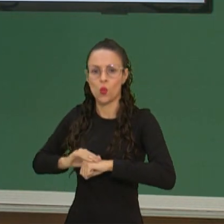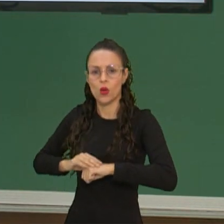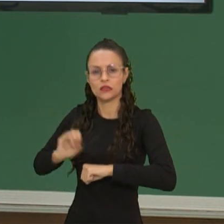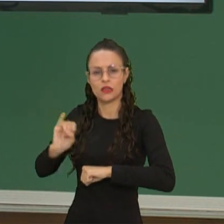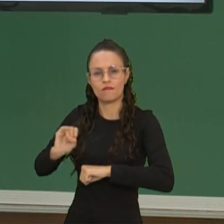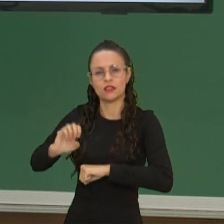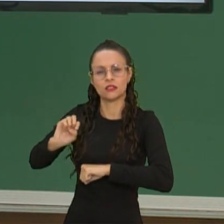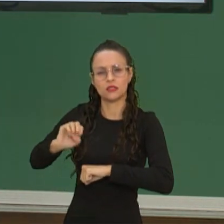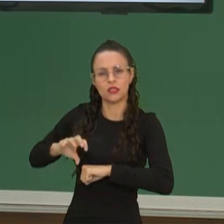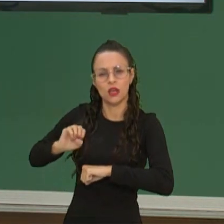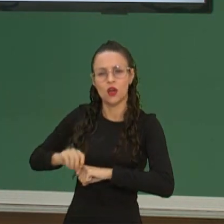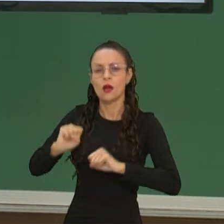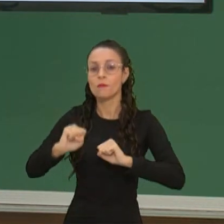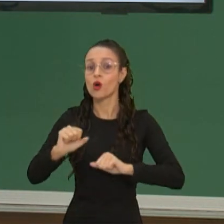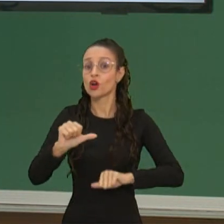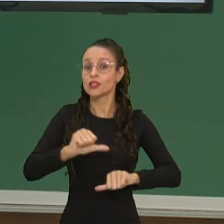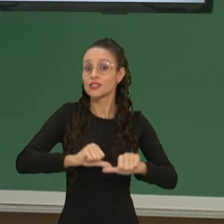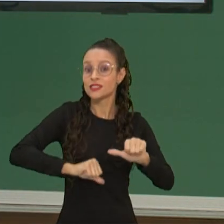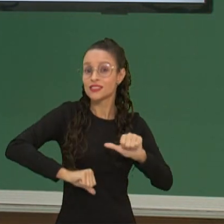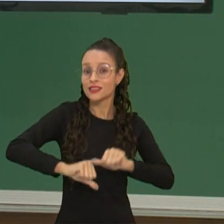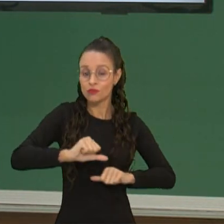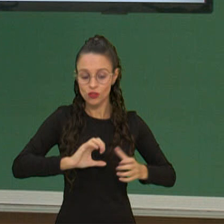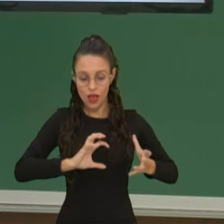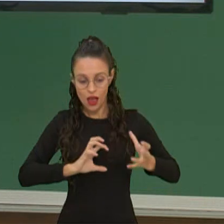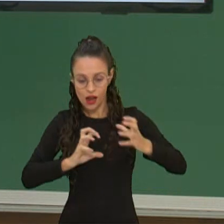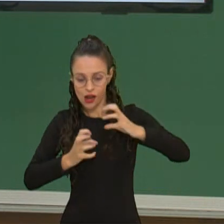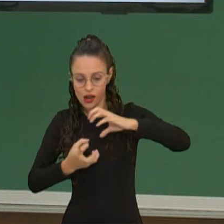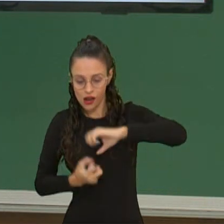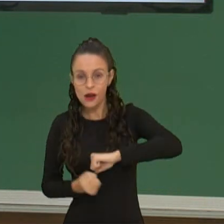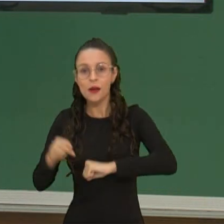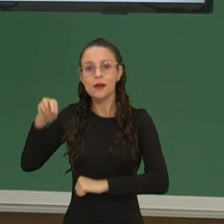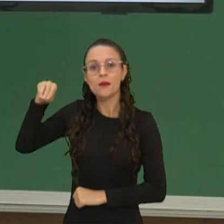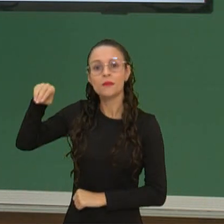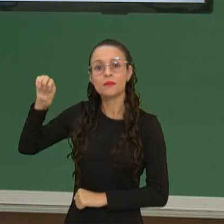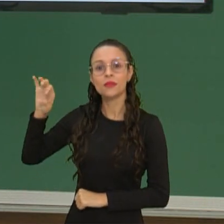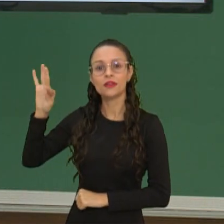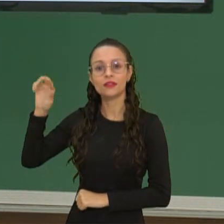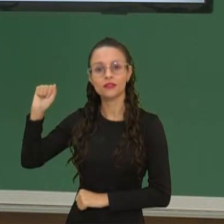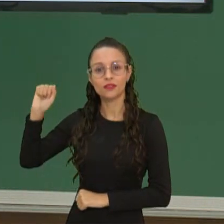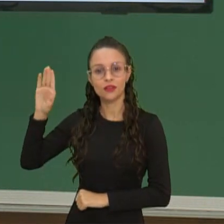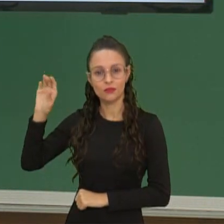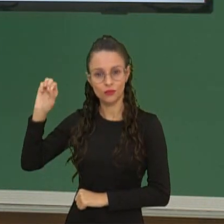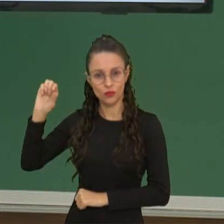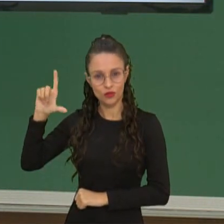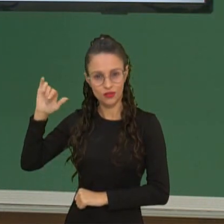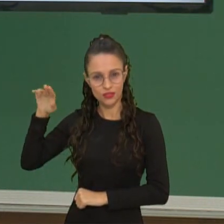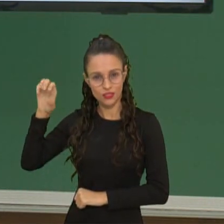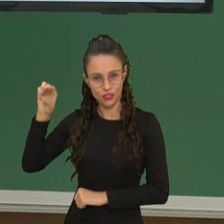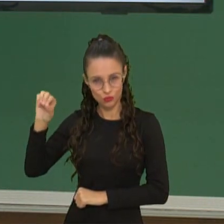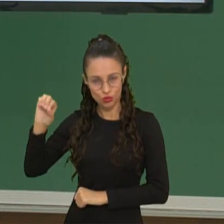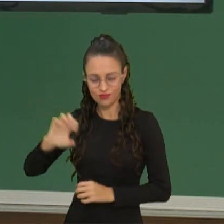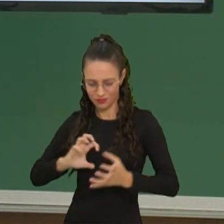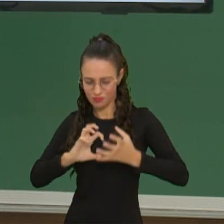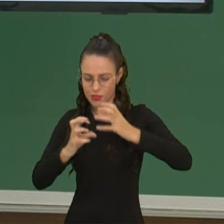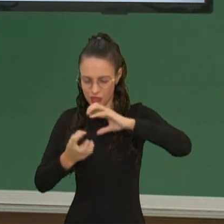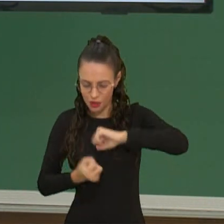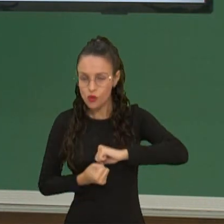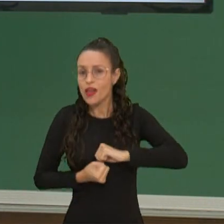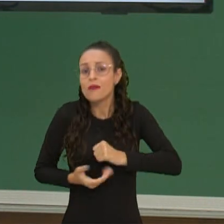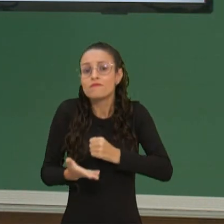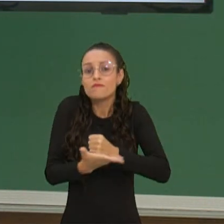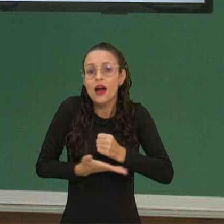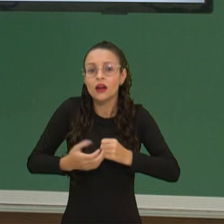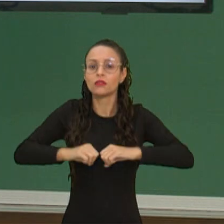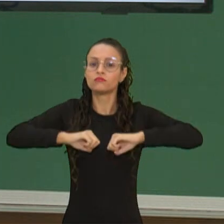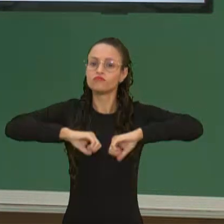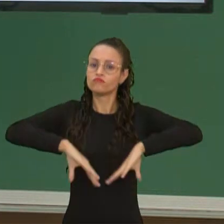pode ter alterações do metabolismo você lembra que que é metabolismo as funções básicas do corpo né respiração